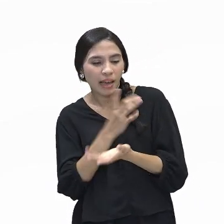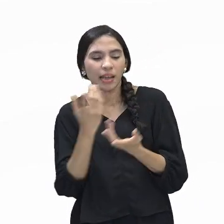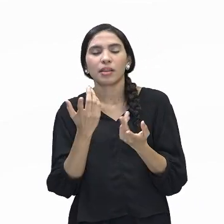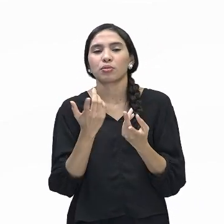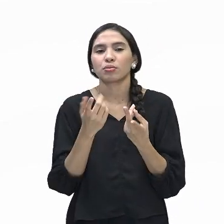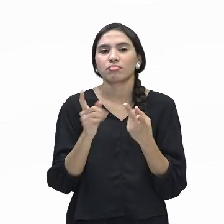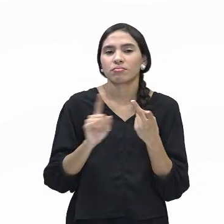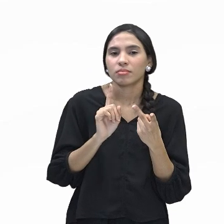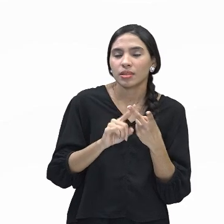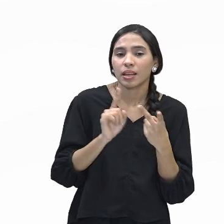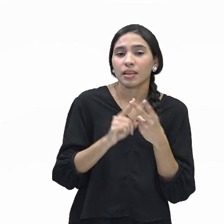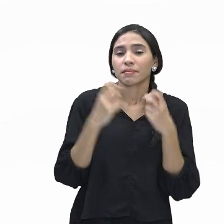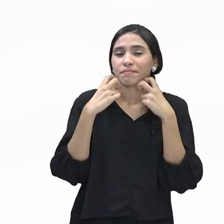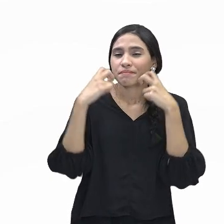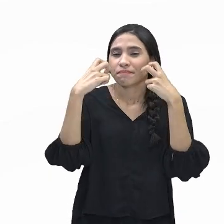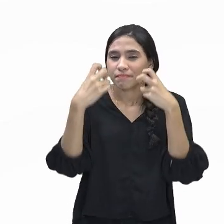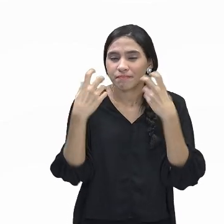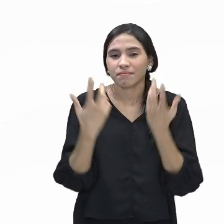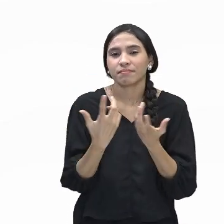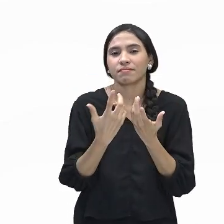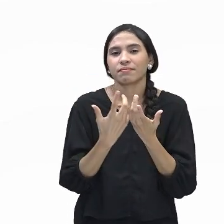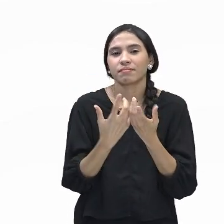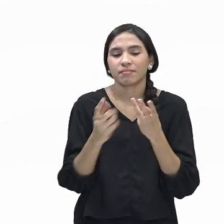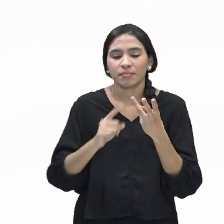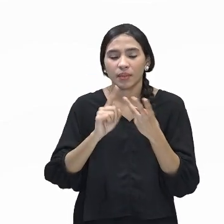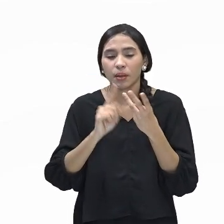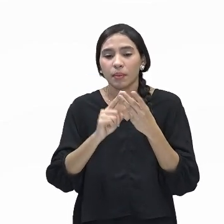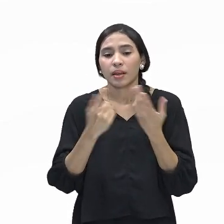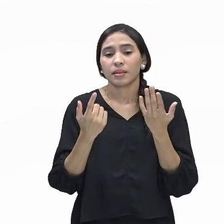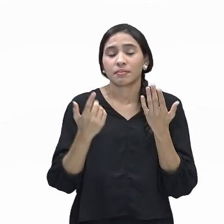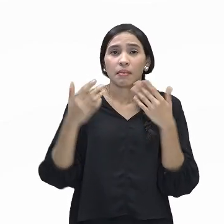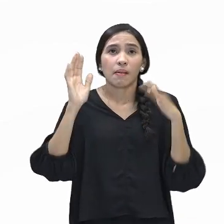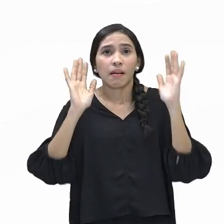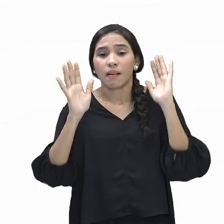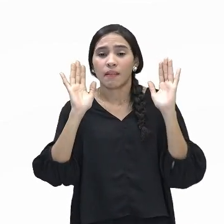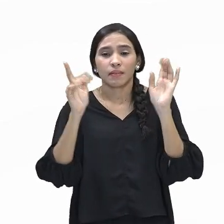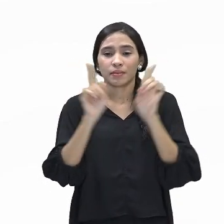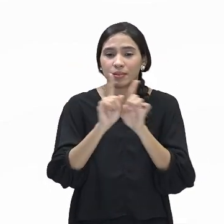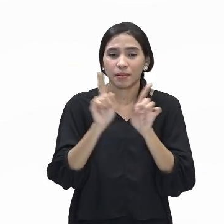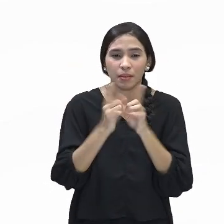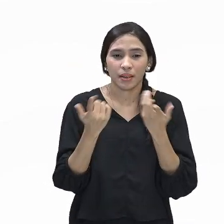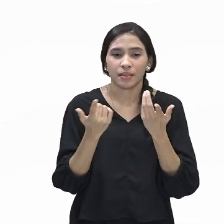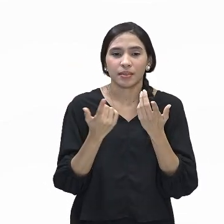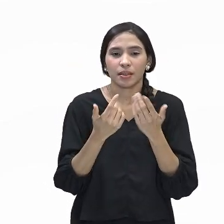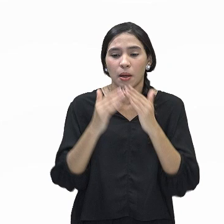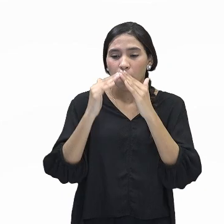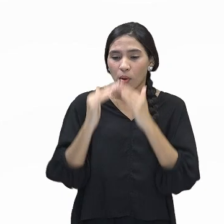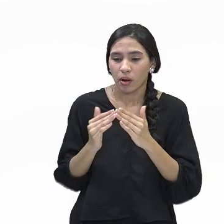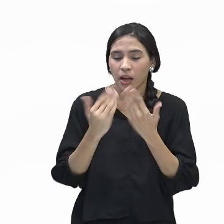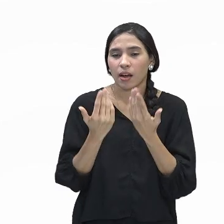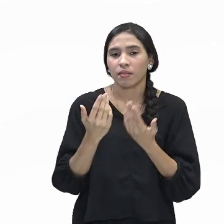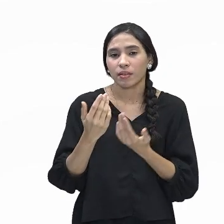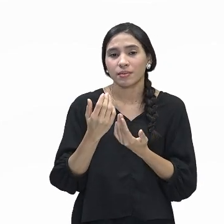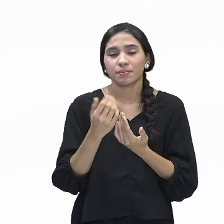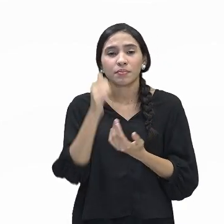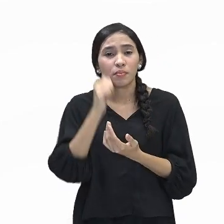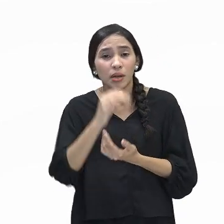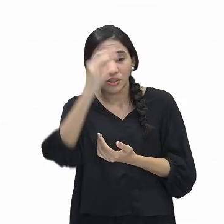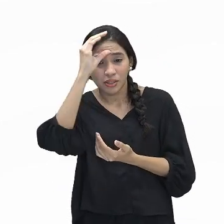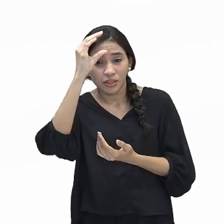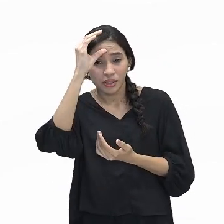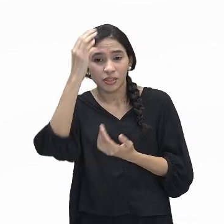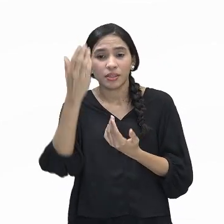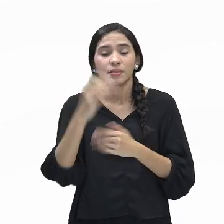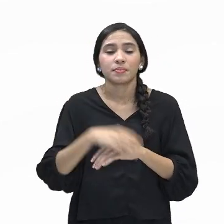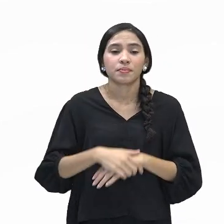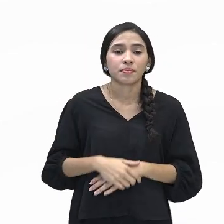muito perdida, vamos dizer assim, ela era muito estabanada, certo? Morava com uma tia, ambas moravam com uma tia,